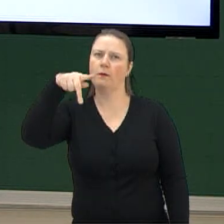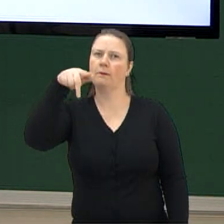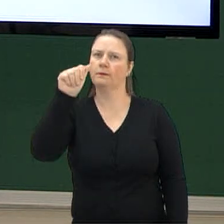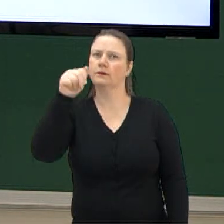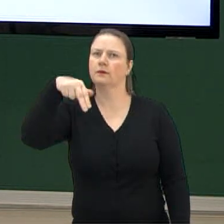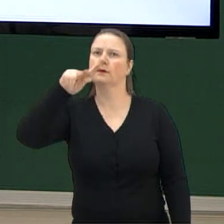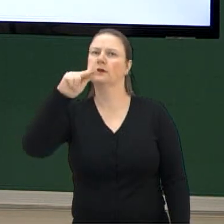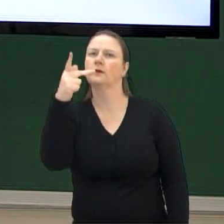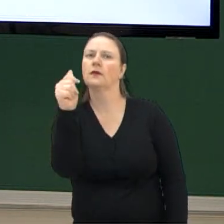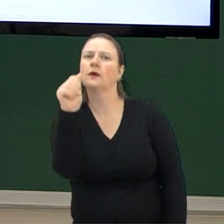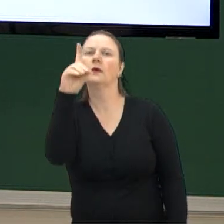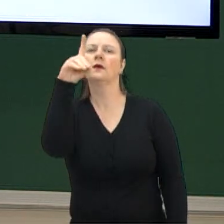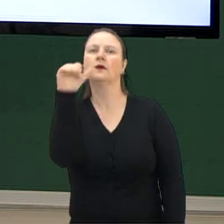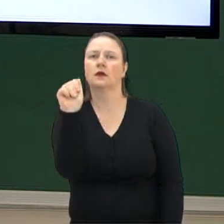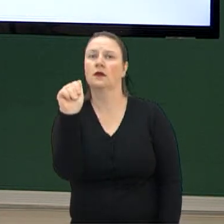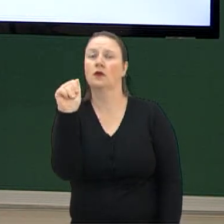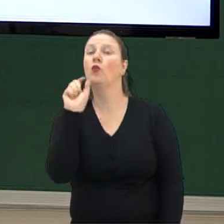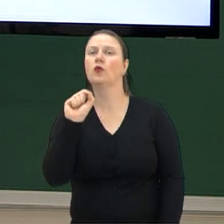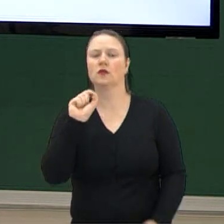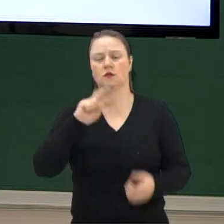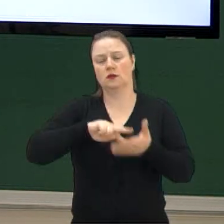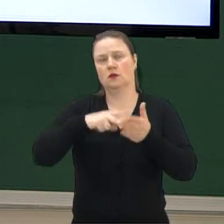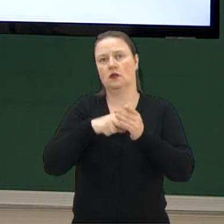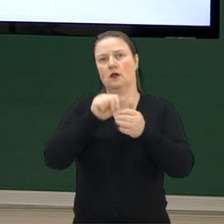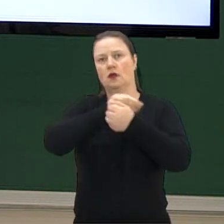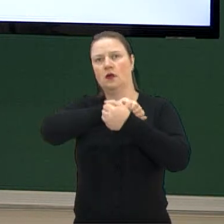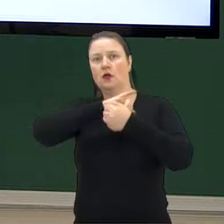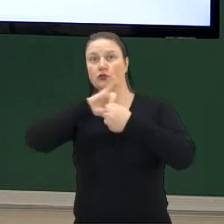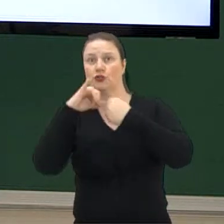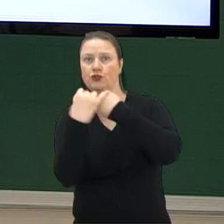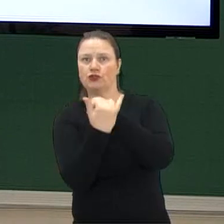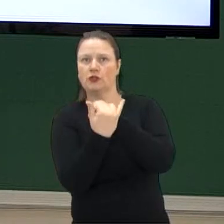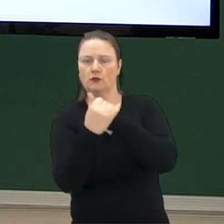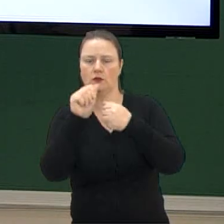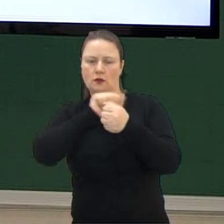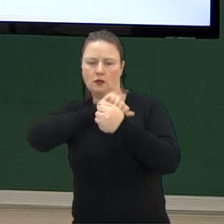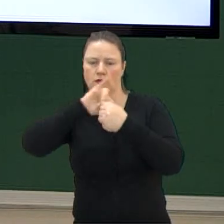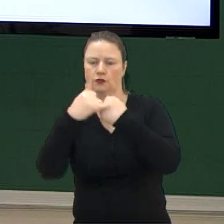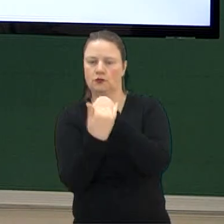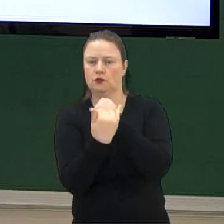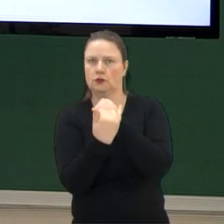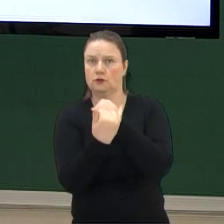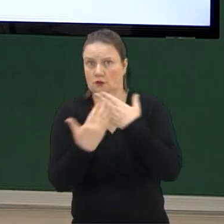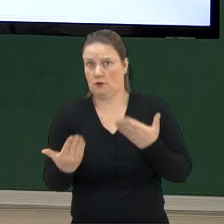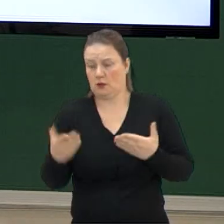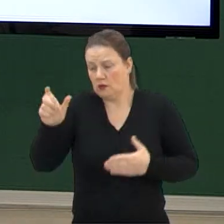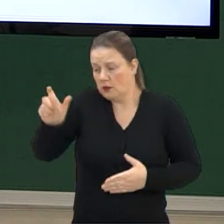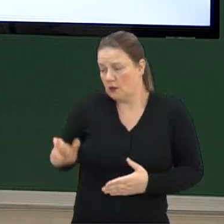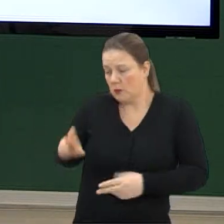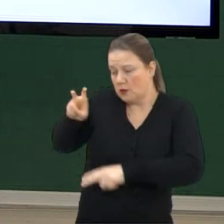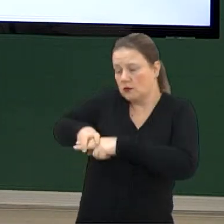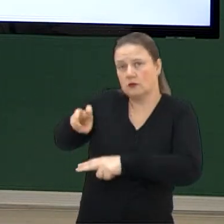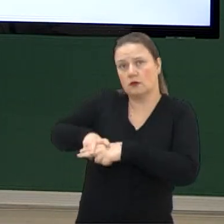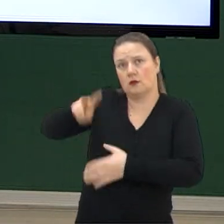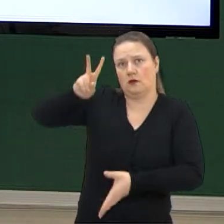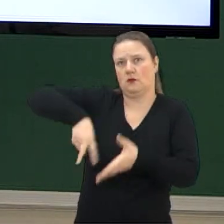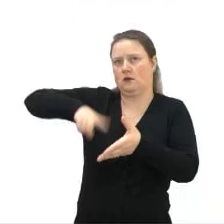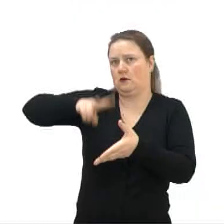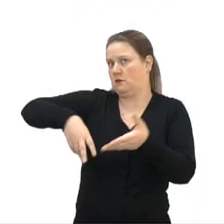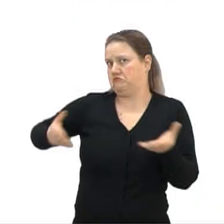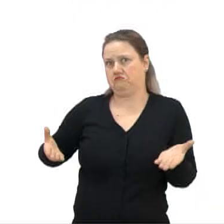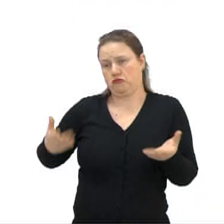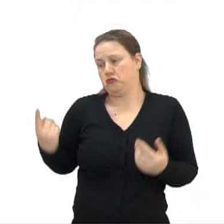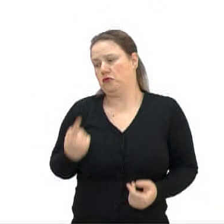Qualificar alguém ou alguma coisa? Então, esse sozinha está qualificando quem? A pessoa que está ali sentada com o livro.